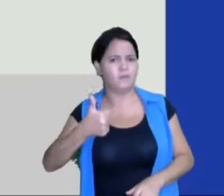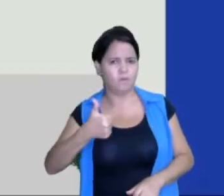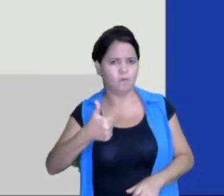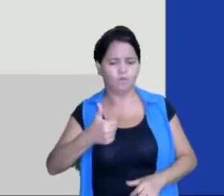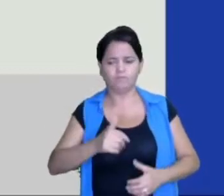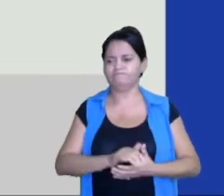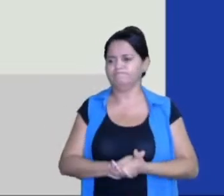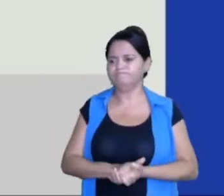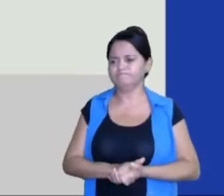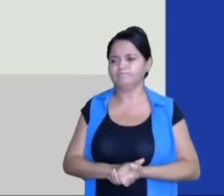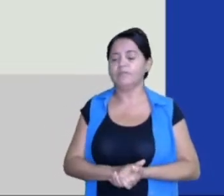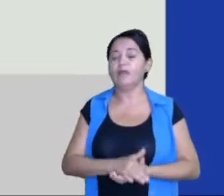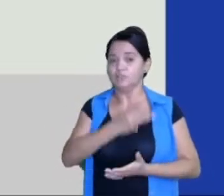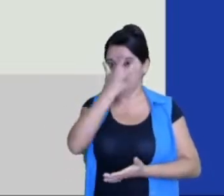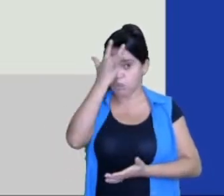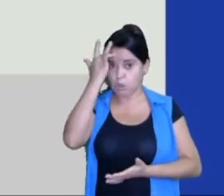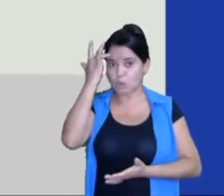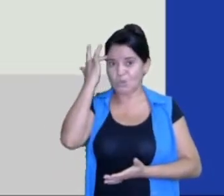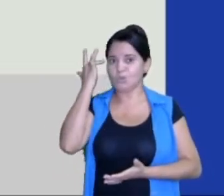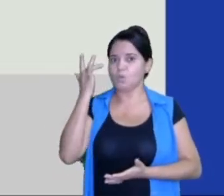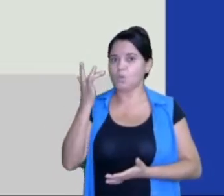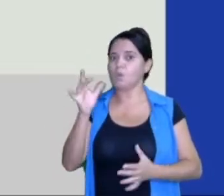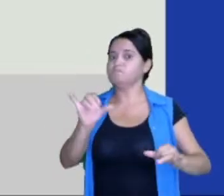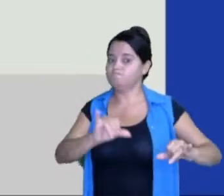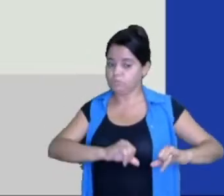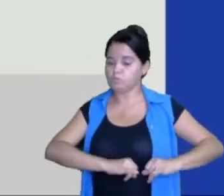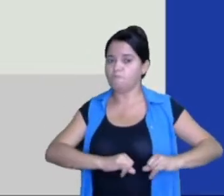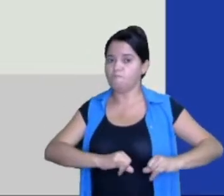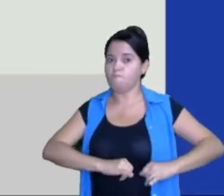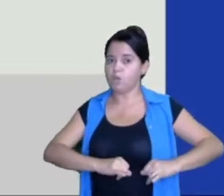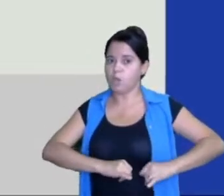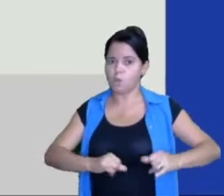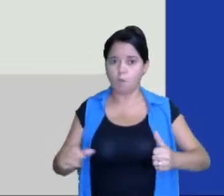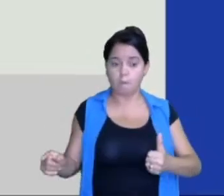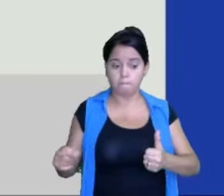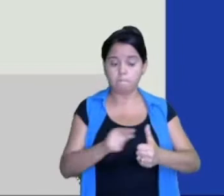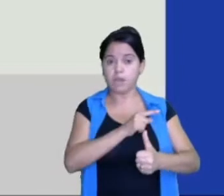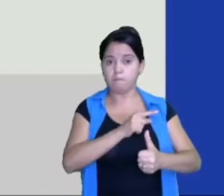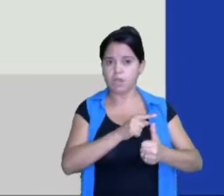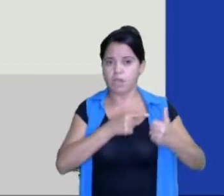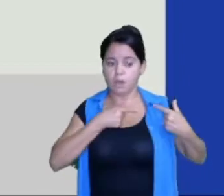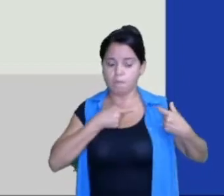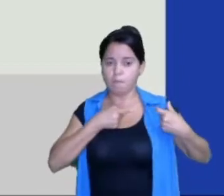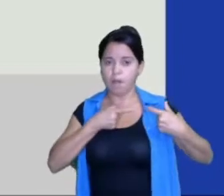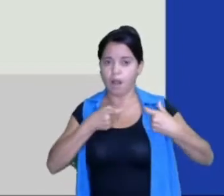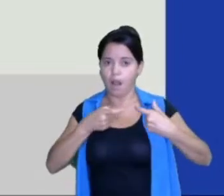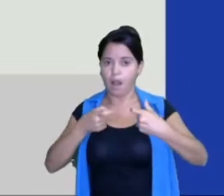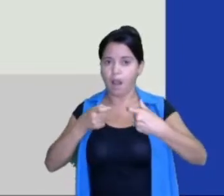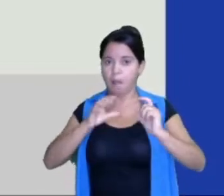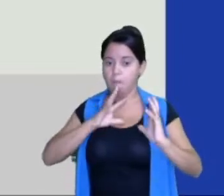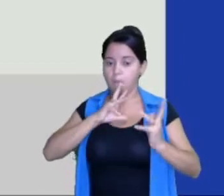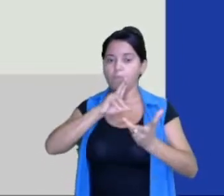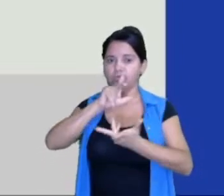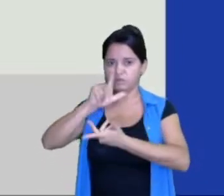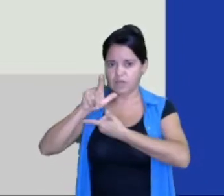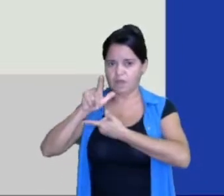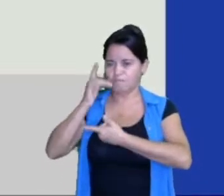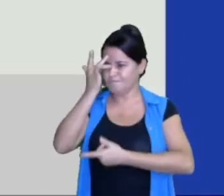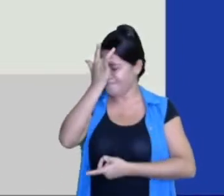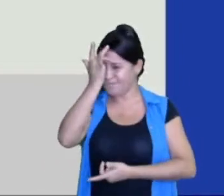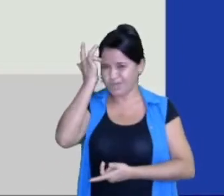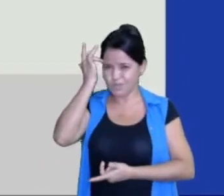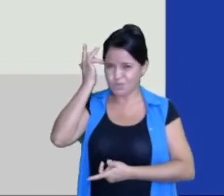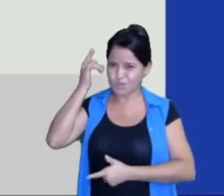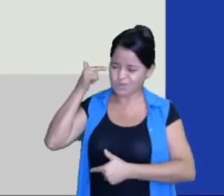Recém-industrializada e sofrendo com a Primeira Guerra Mundial, a Rússia tinha uma grande massa de operários e camponeses trabalhando muito e